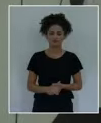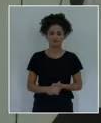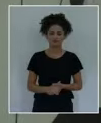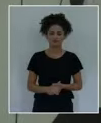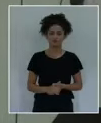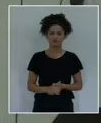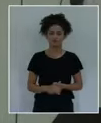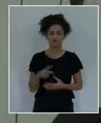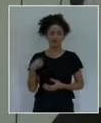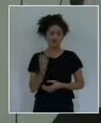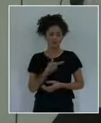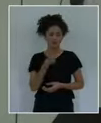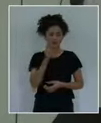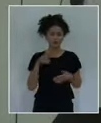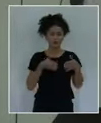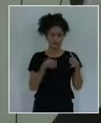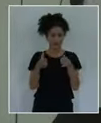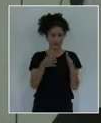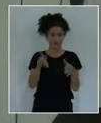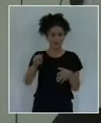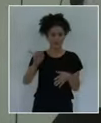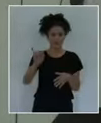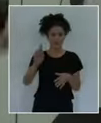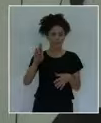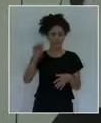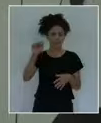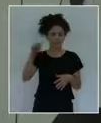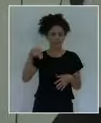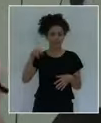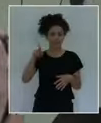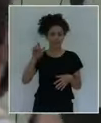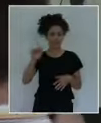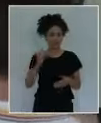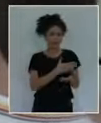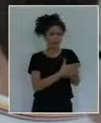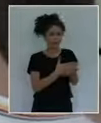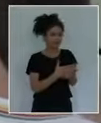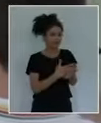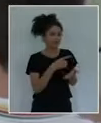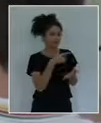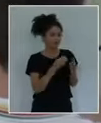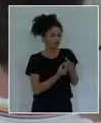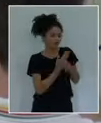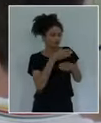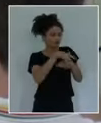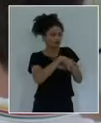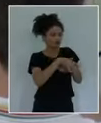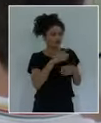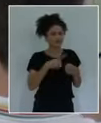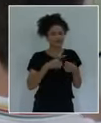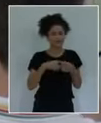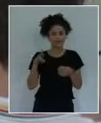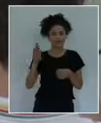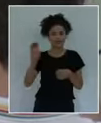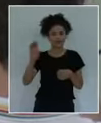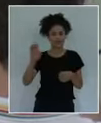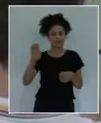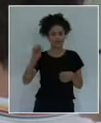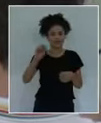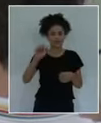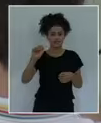O nosso rio, ele nasce na cidade de Ressaquinha. E aí eu tirei só uma foto do local da cidade que ele